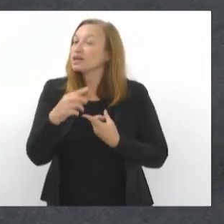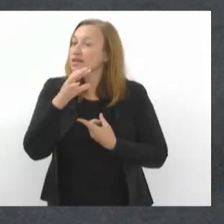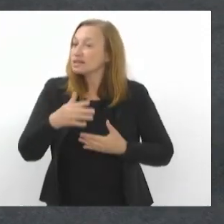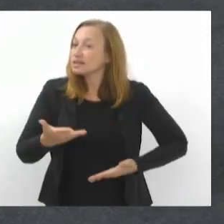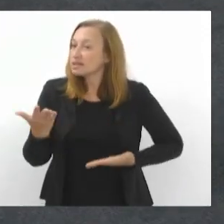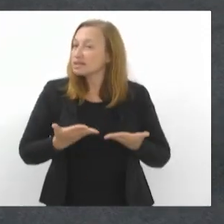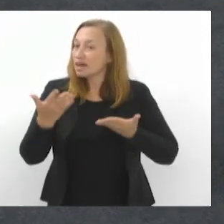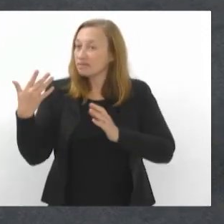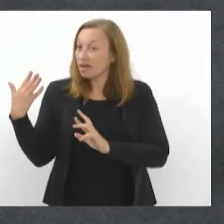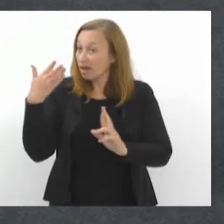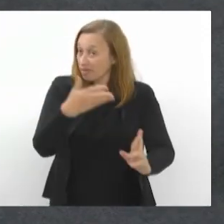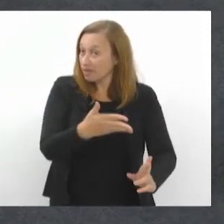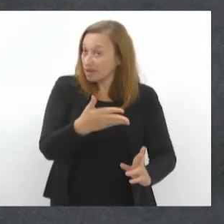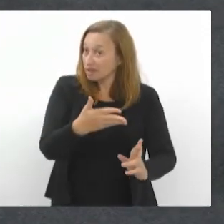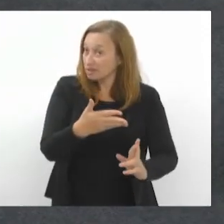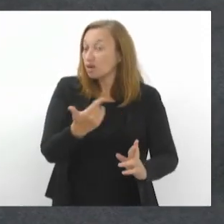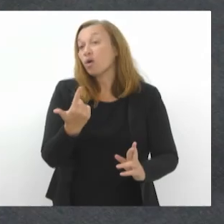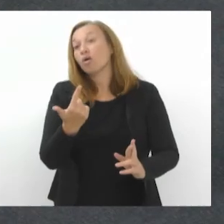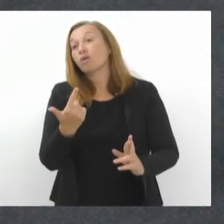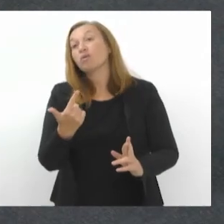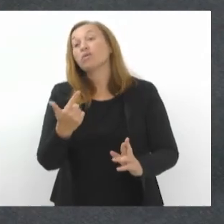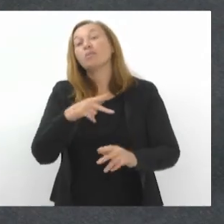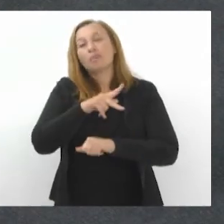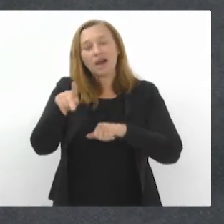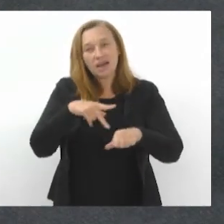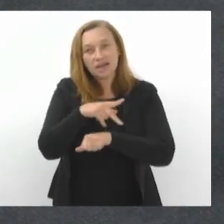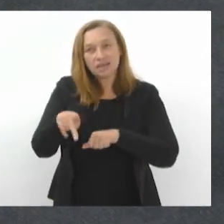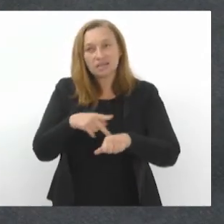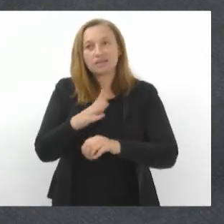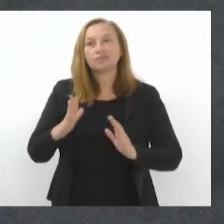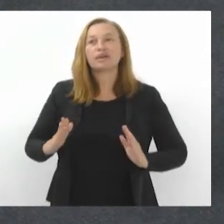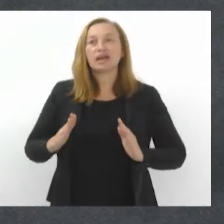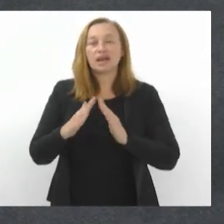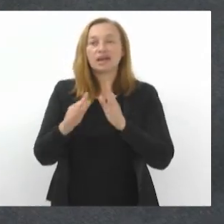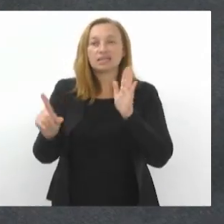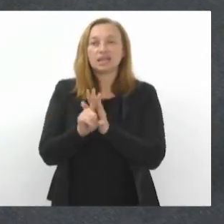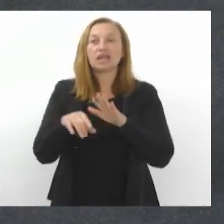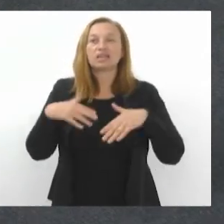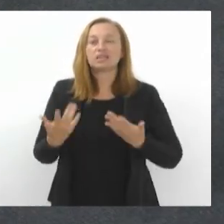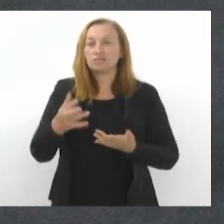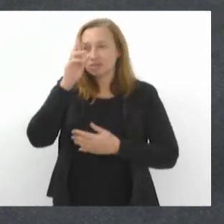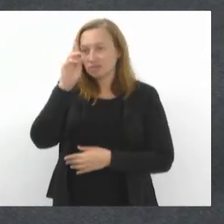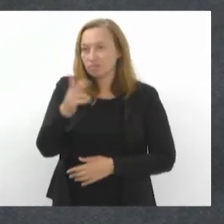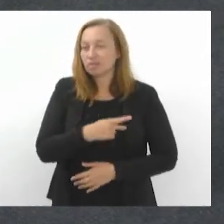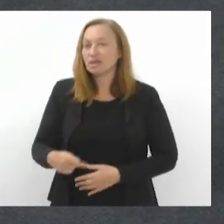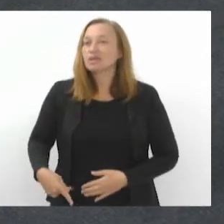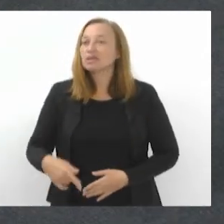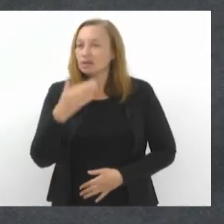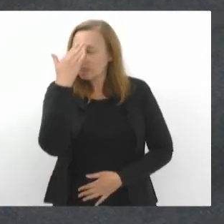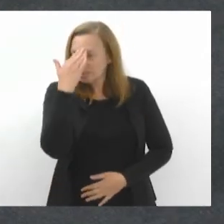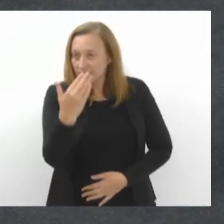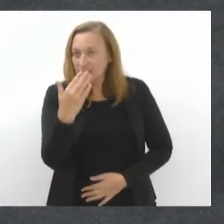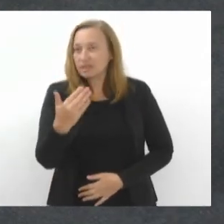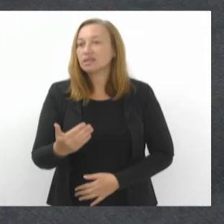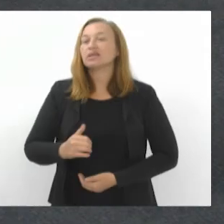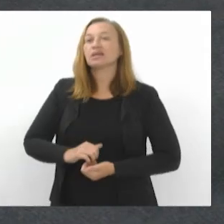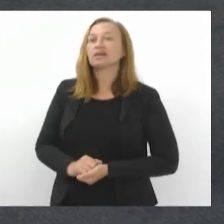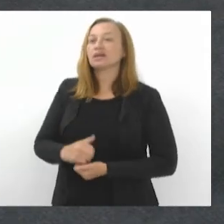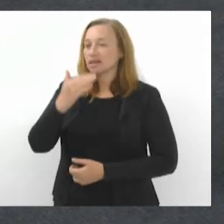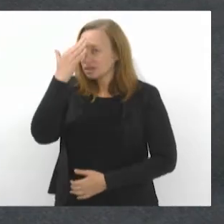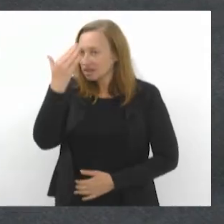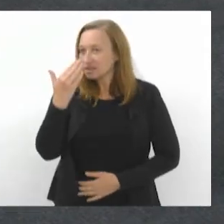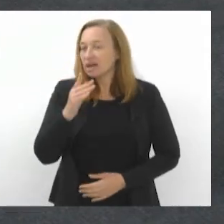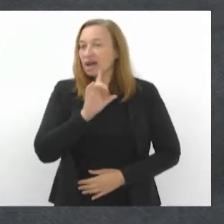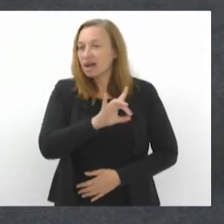de referência para o país, para as casas legislativas. Então, senhor presidente, muito obrigada. Quero agradecer a